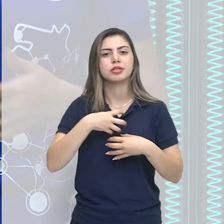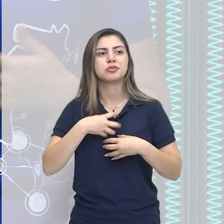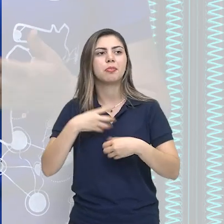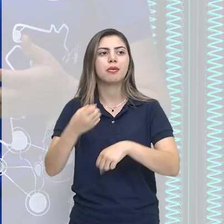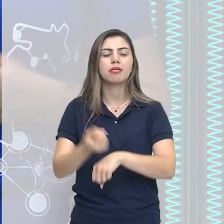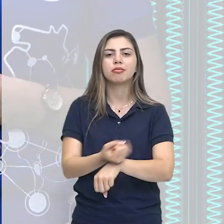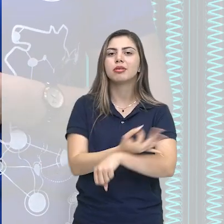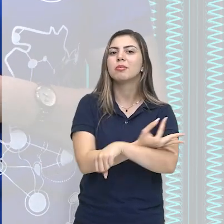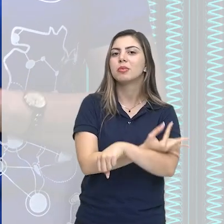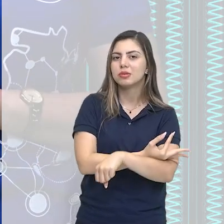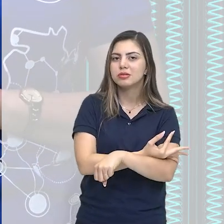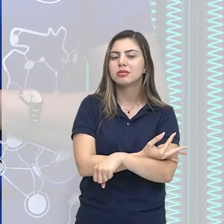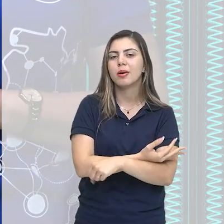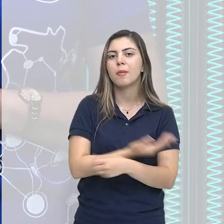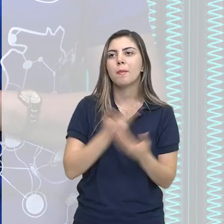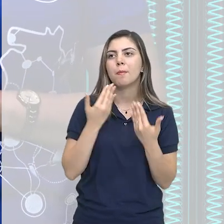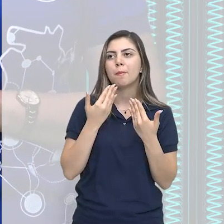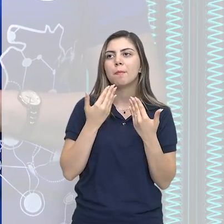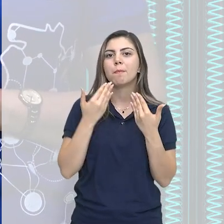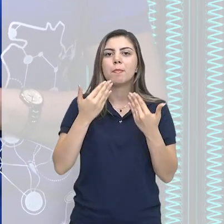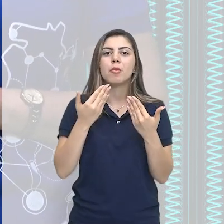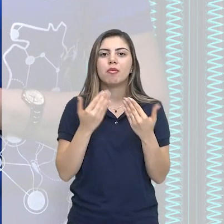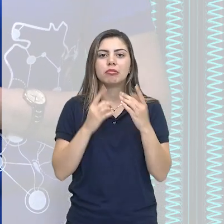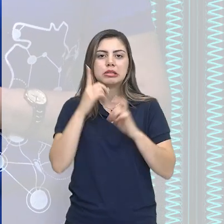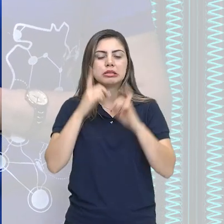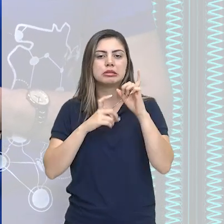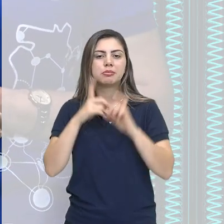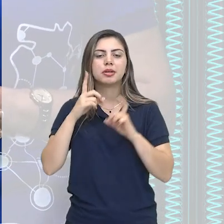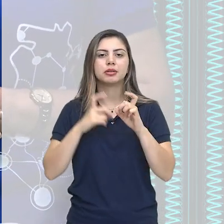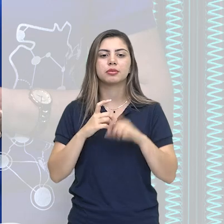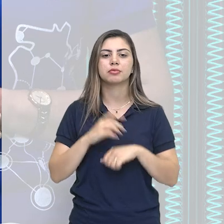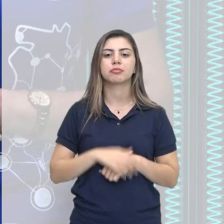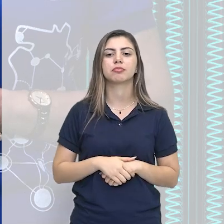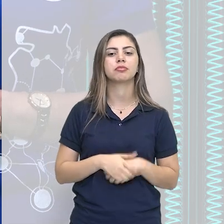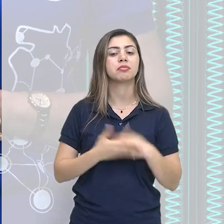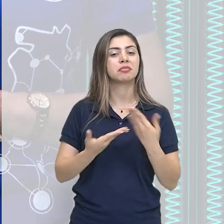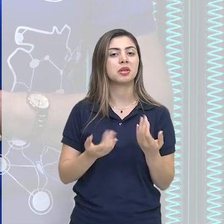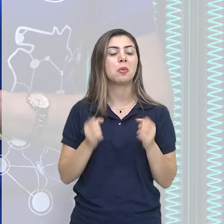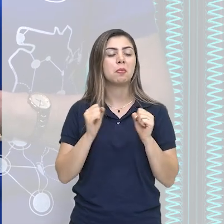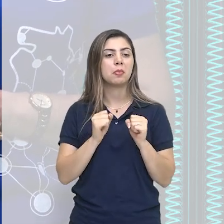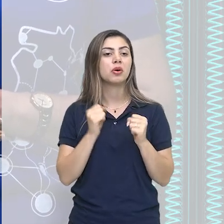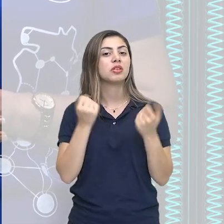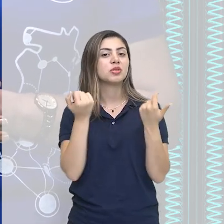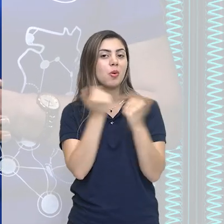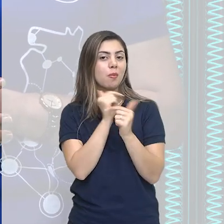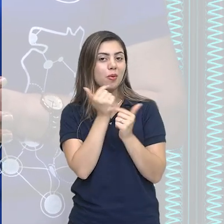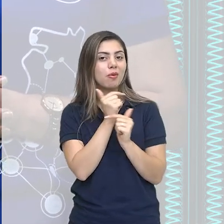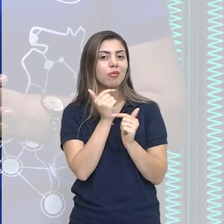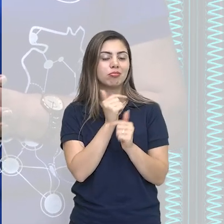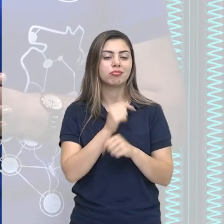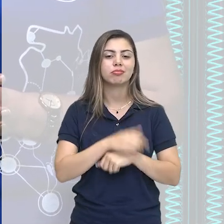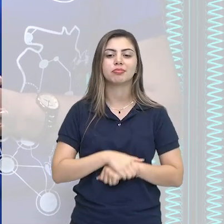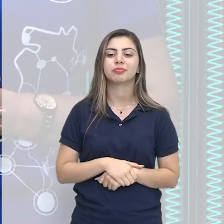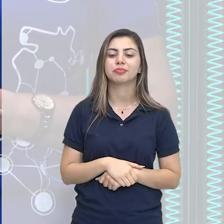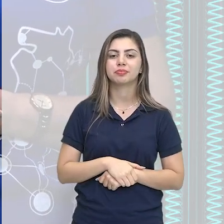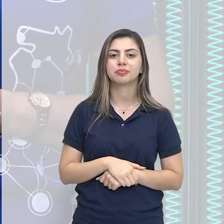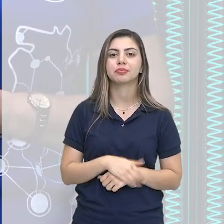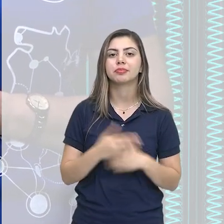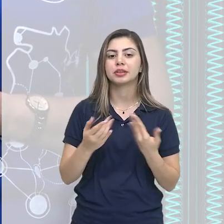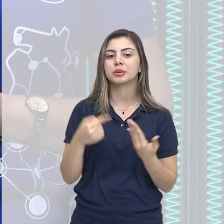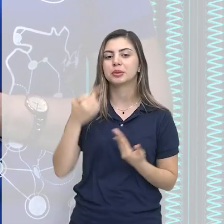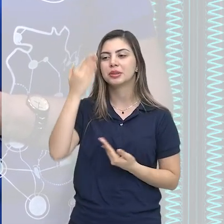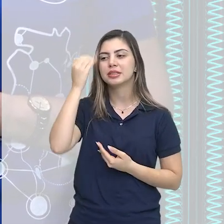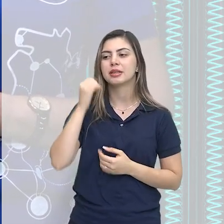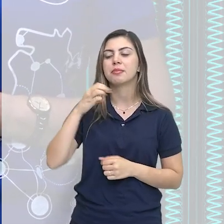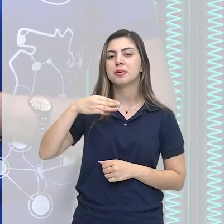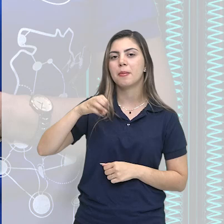emoções, nossos sentimentos, aquilo que a gente está vivendo. E aí isso pode provocar humor. Geralmente os memes,